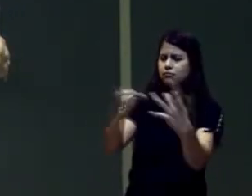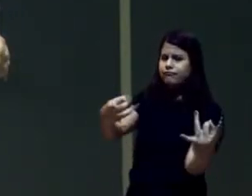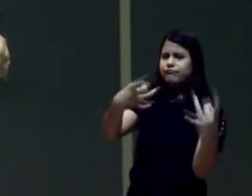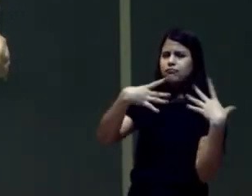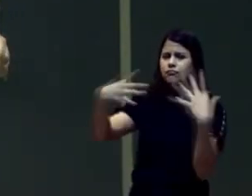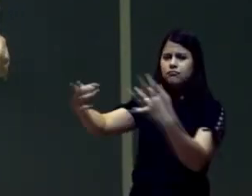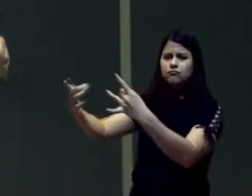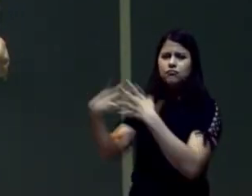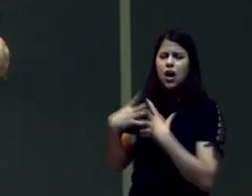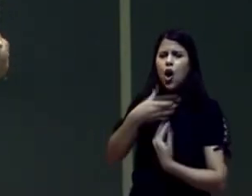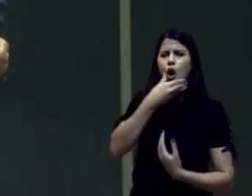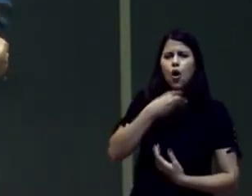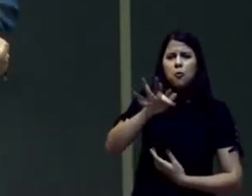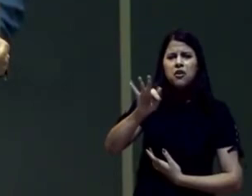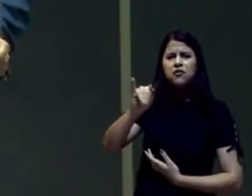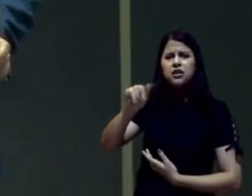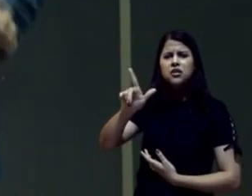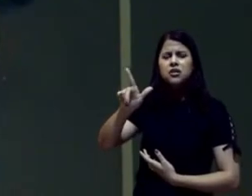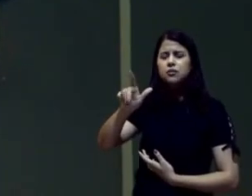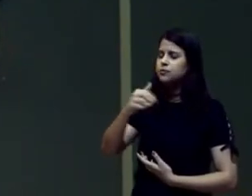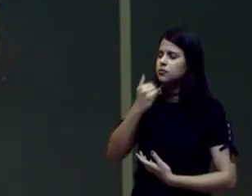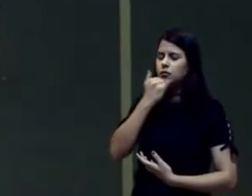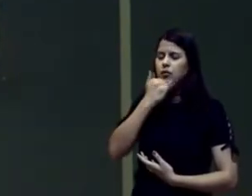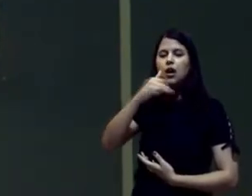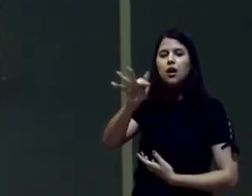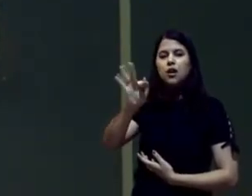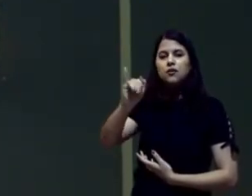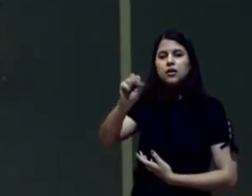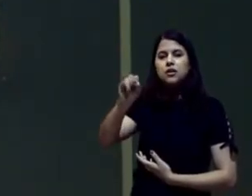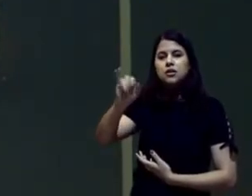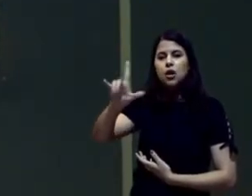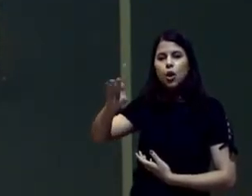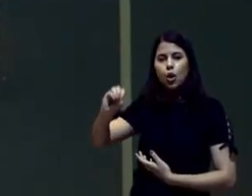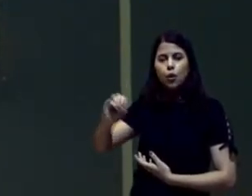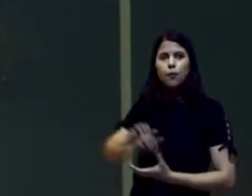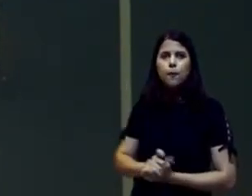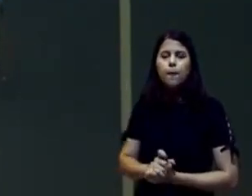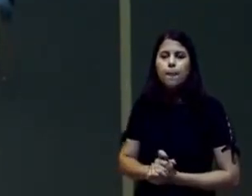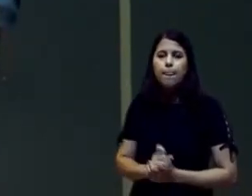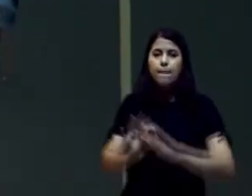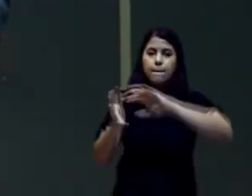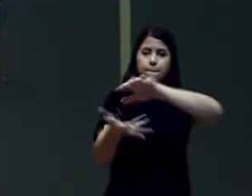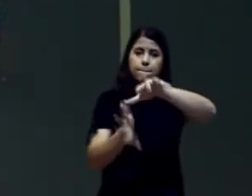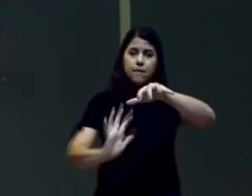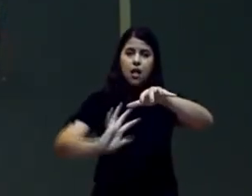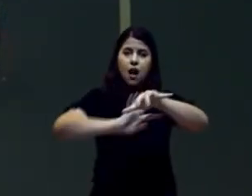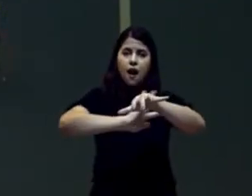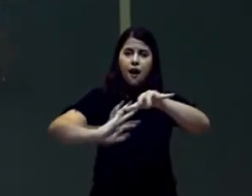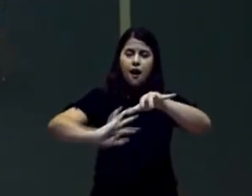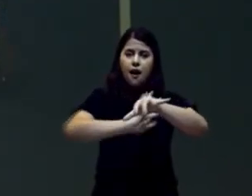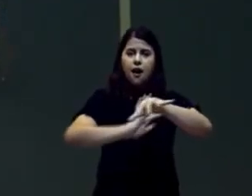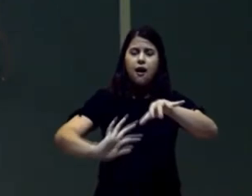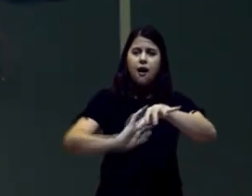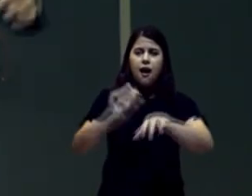estão Fígelo e Hermógenes. Você sabe o que significa essa palavra? A Ásia foi o lugar onde Paulo passou